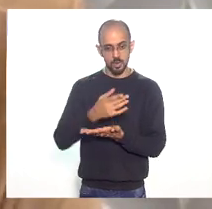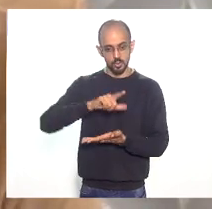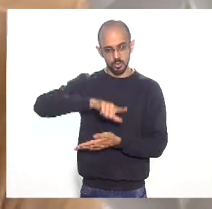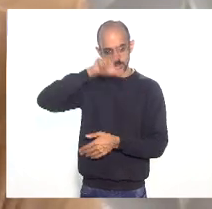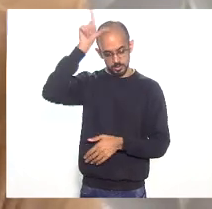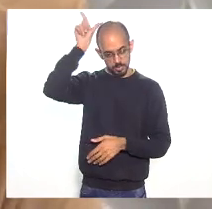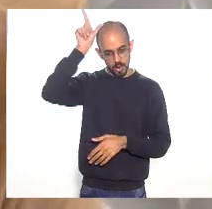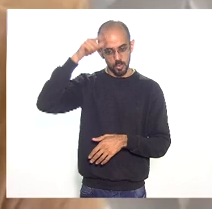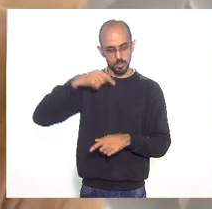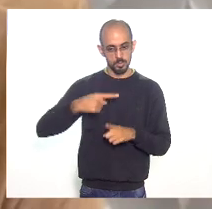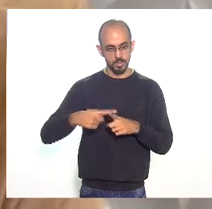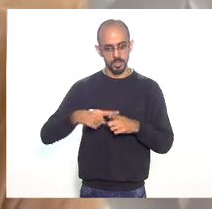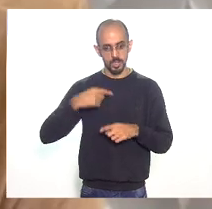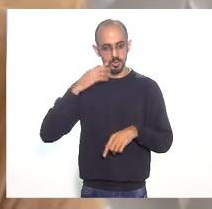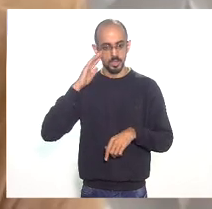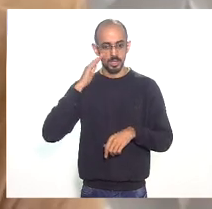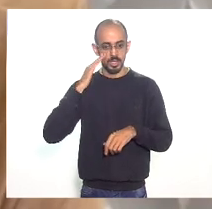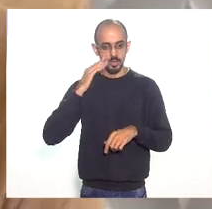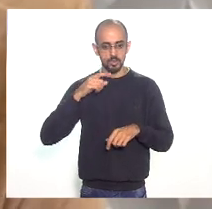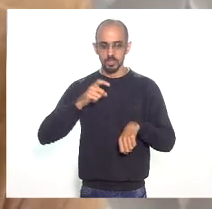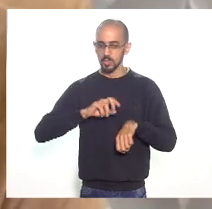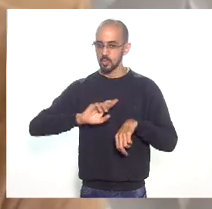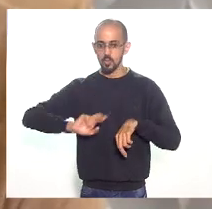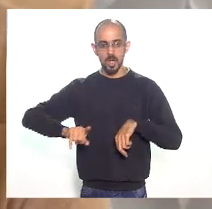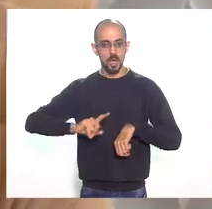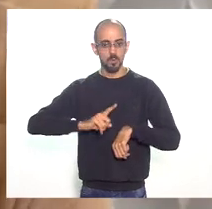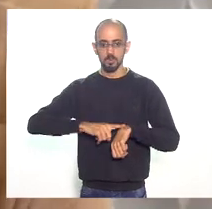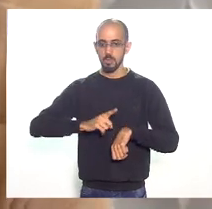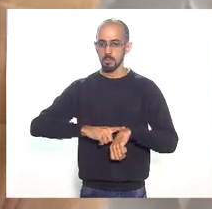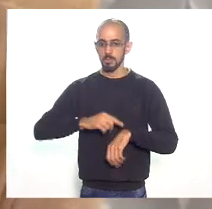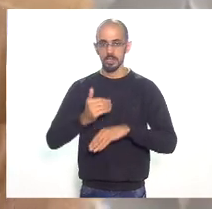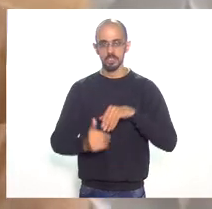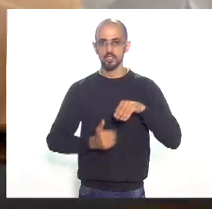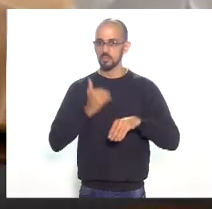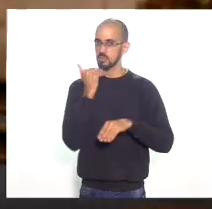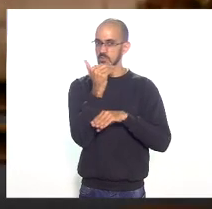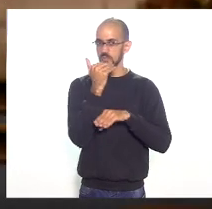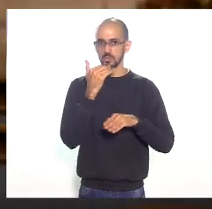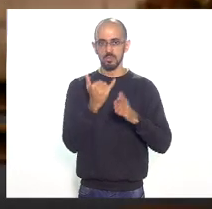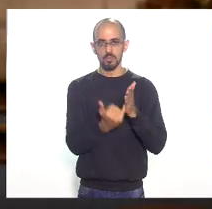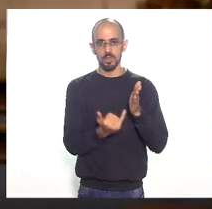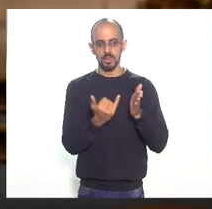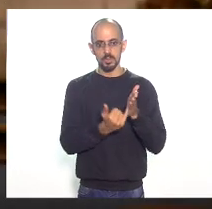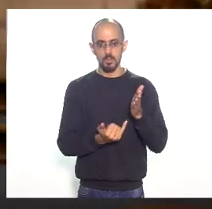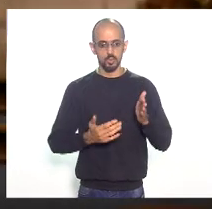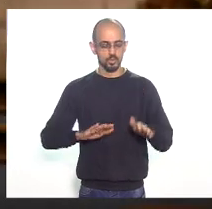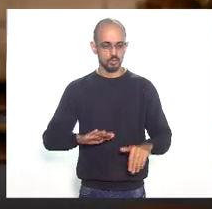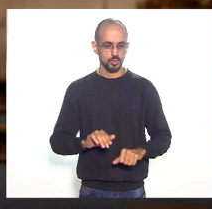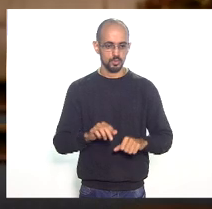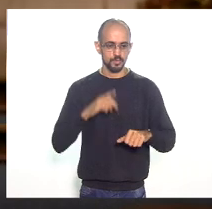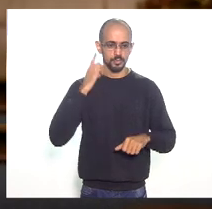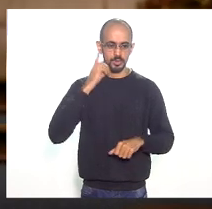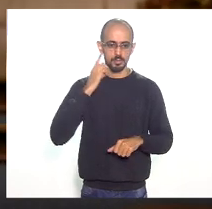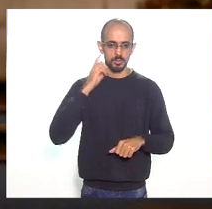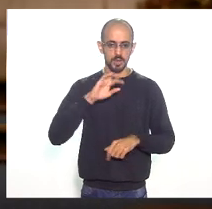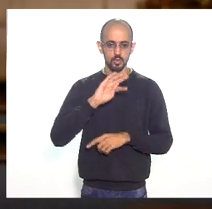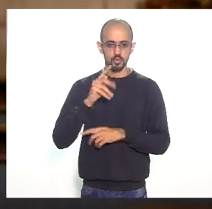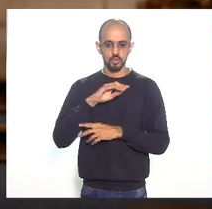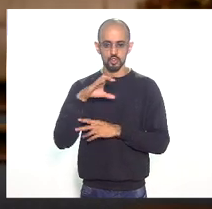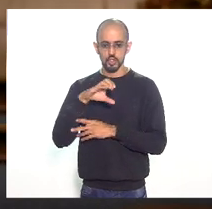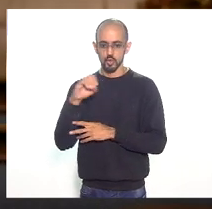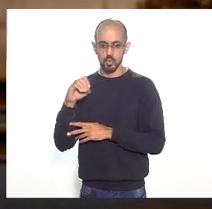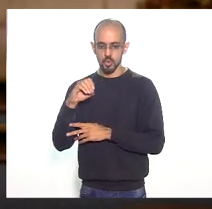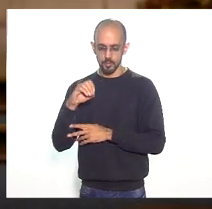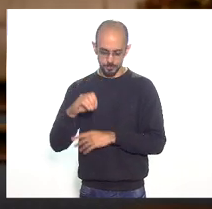porque entendo que esse não é o momento para se pensar em majoração de tributos. Deputado Chico Machado.